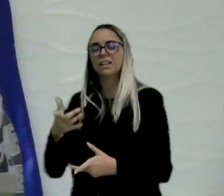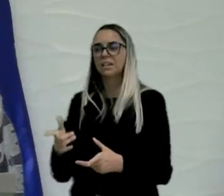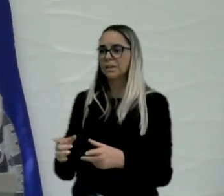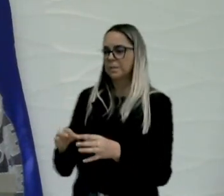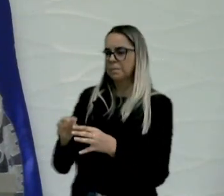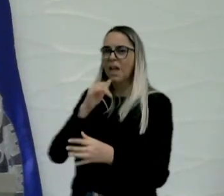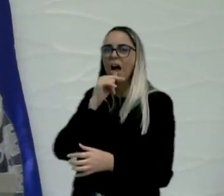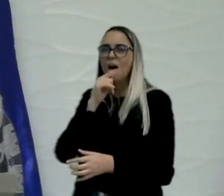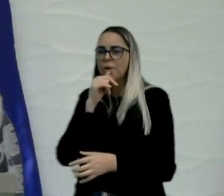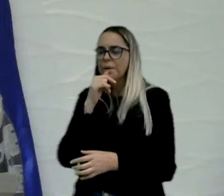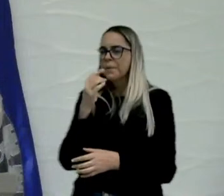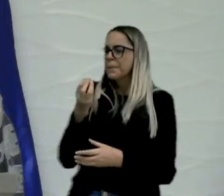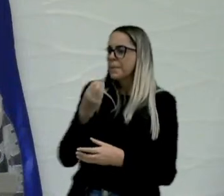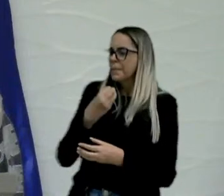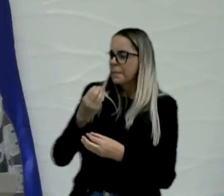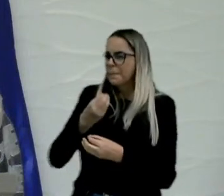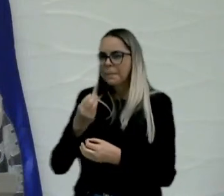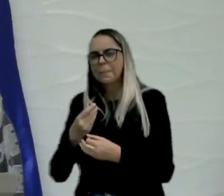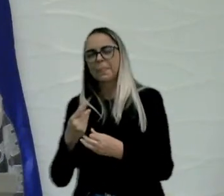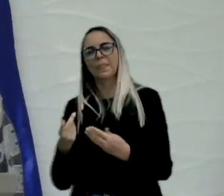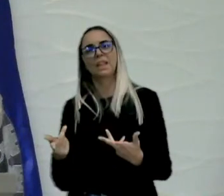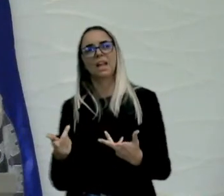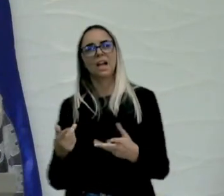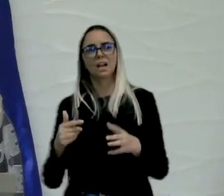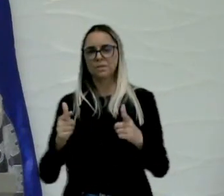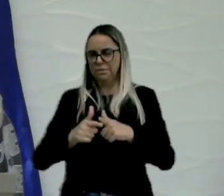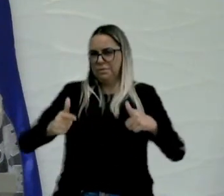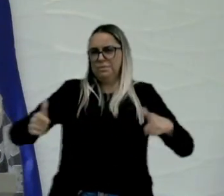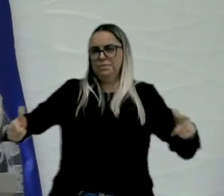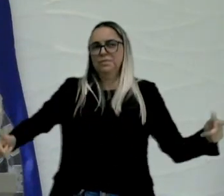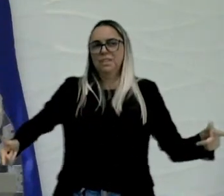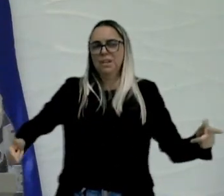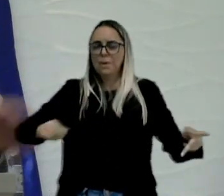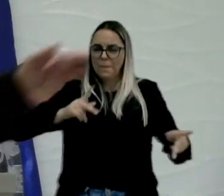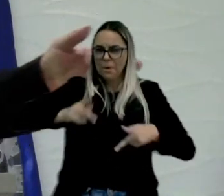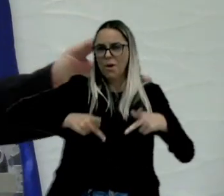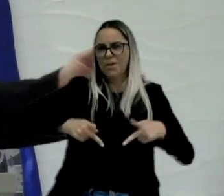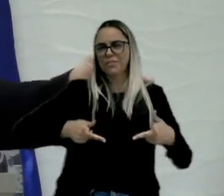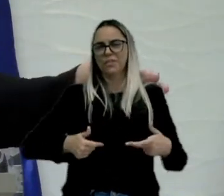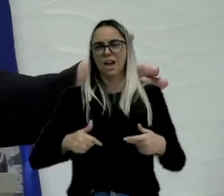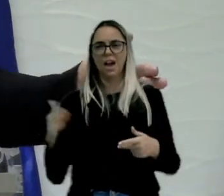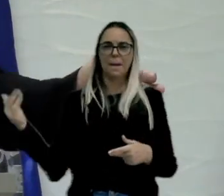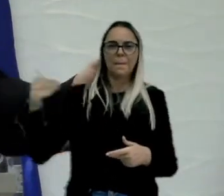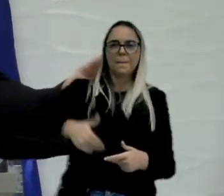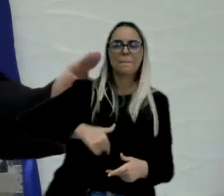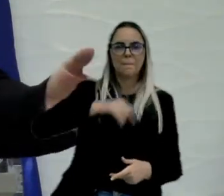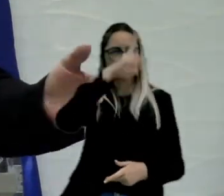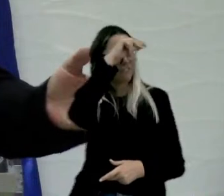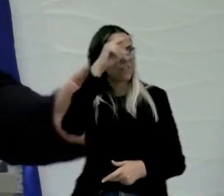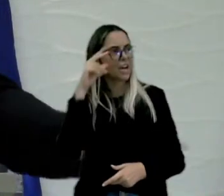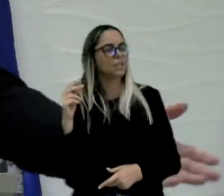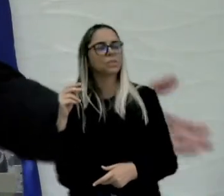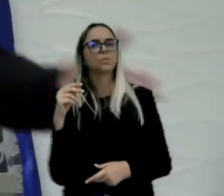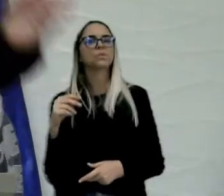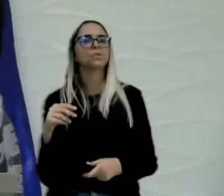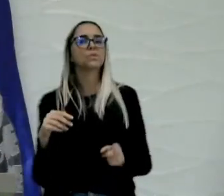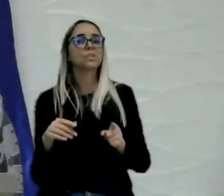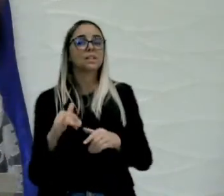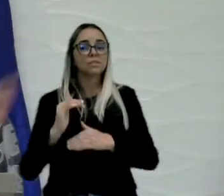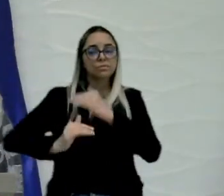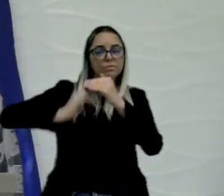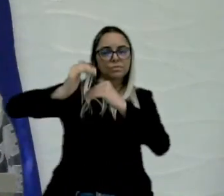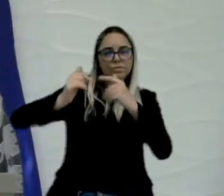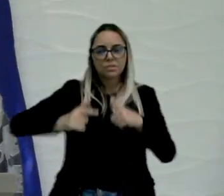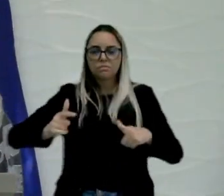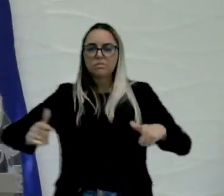demais não dá para atender uma população desse tamanho aí vem o prefeito que tá reconstruindo São